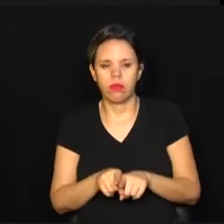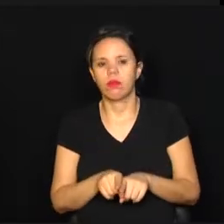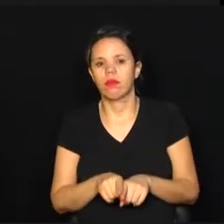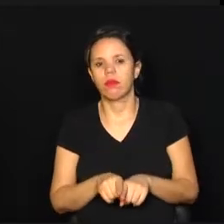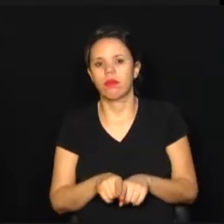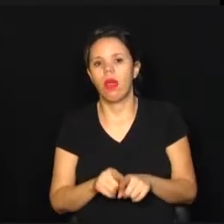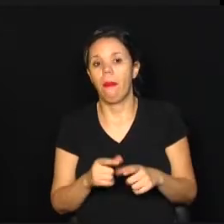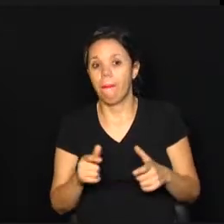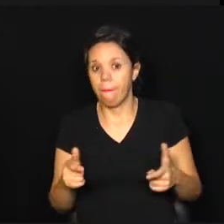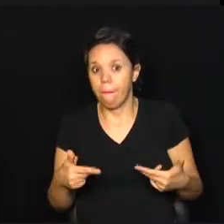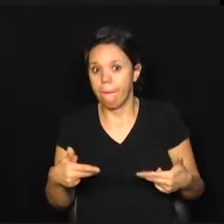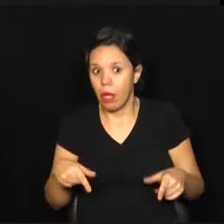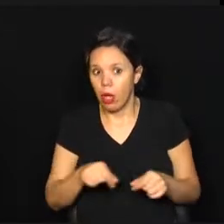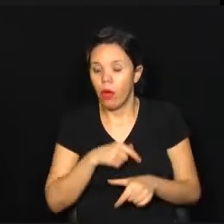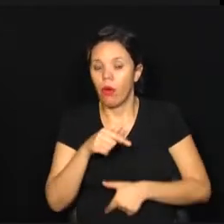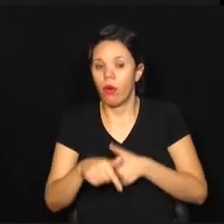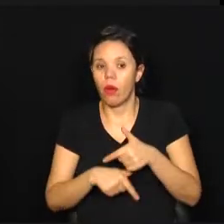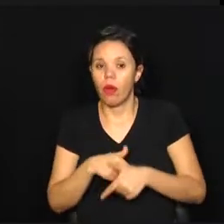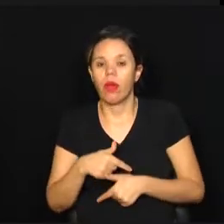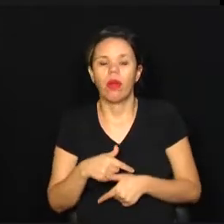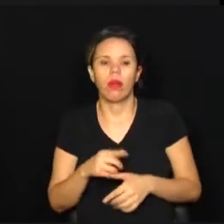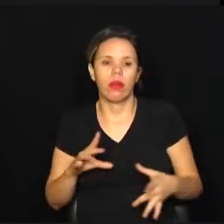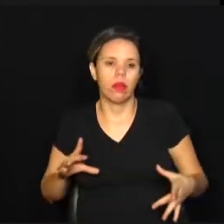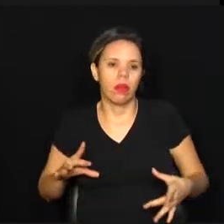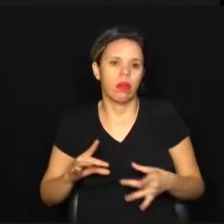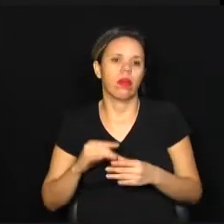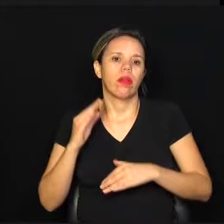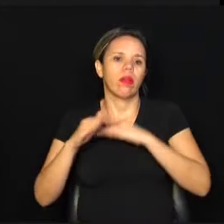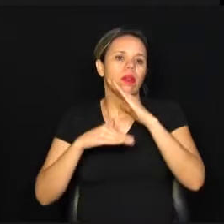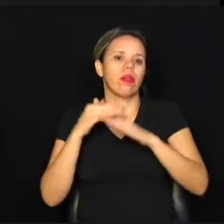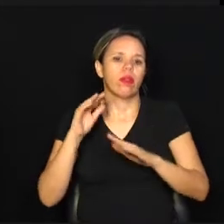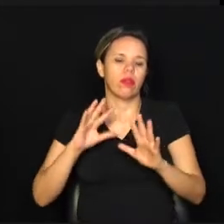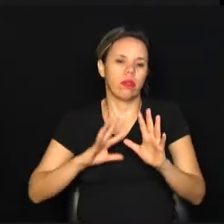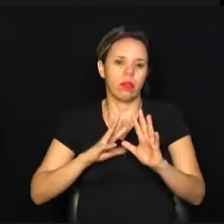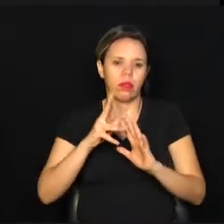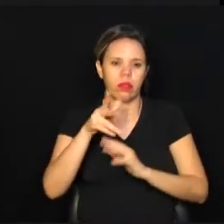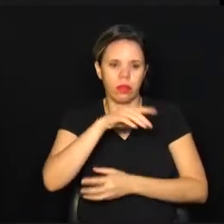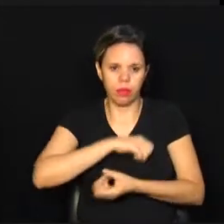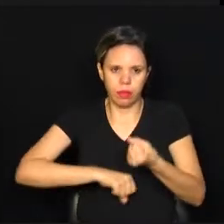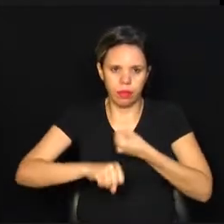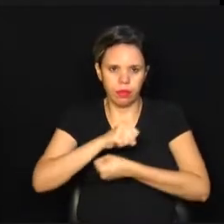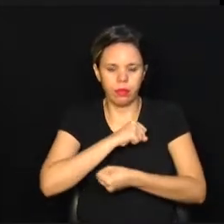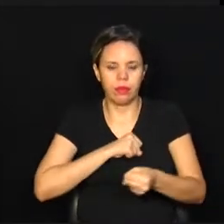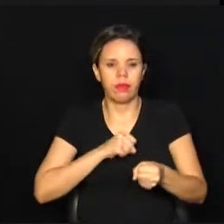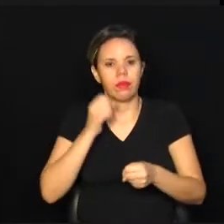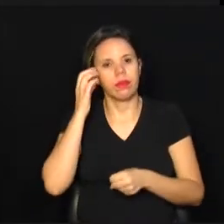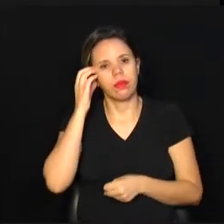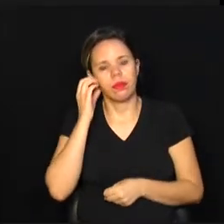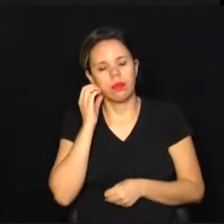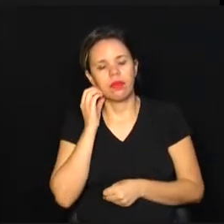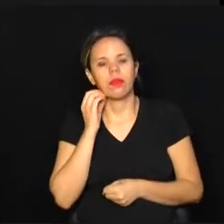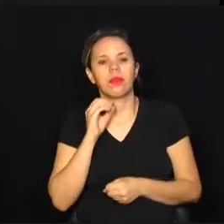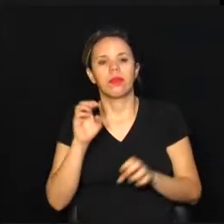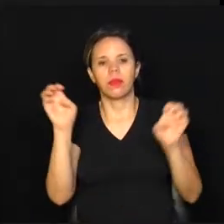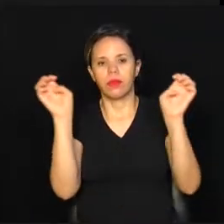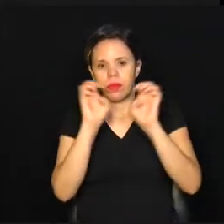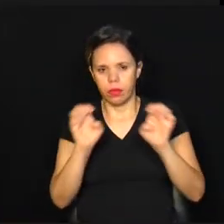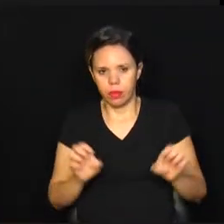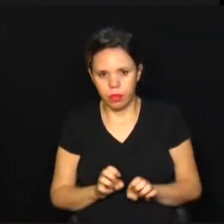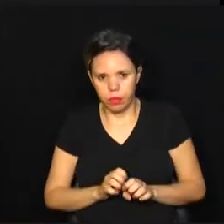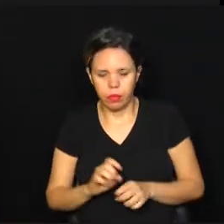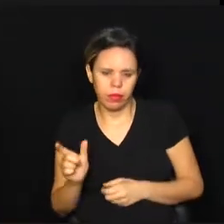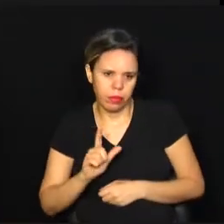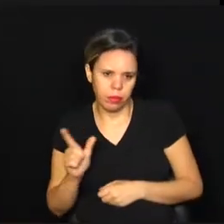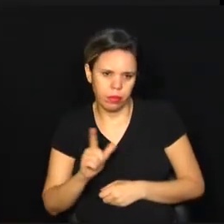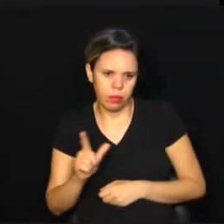pouco maior está atrelada a um desenvolvimento sustentável da linha de mobilidade, tá? Do eixo estrutural. Óbvio que a